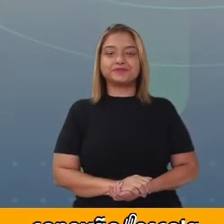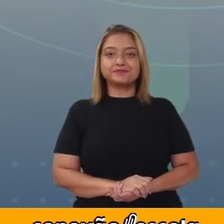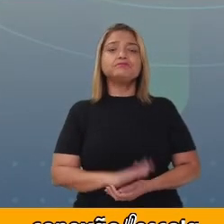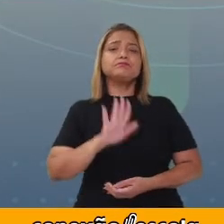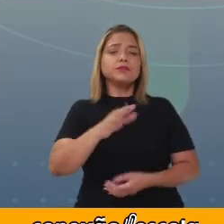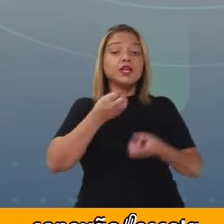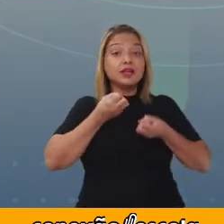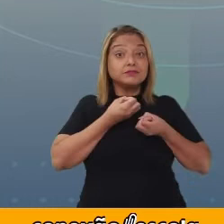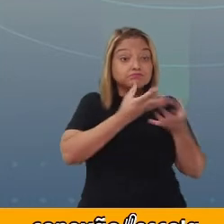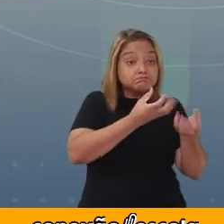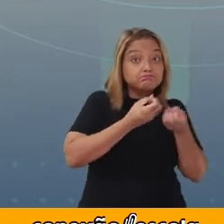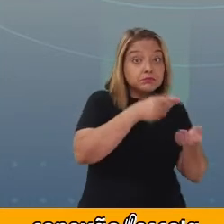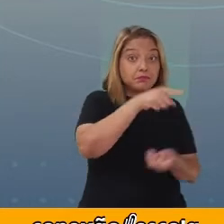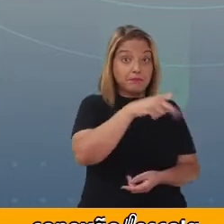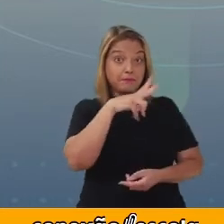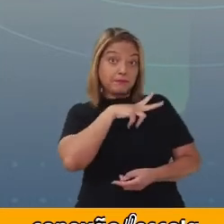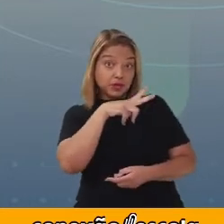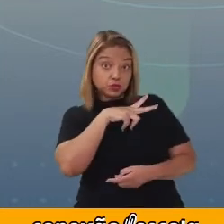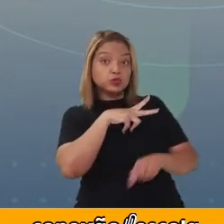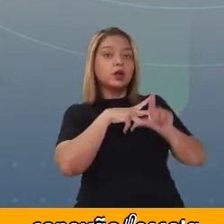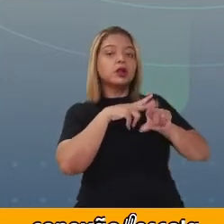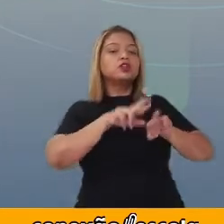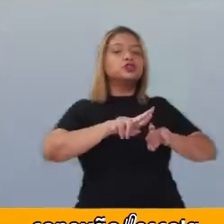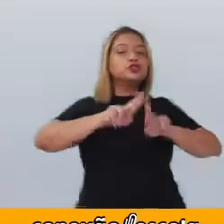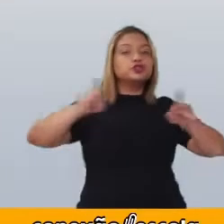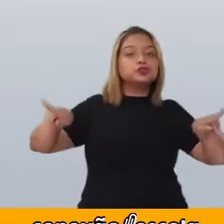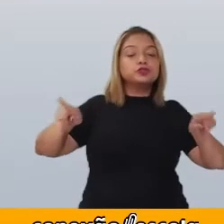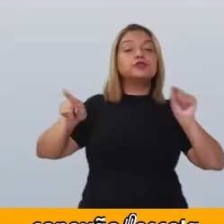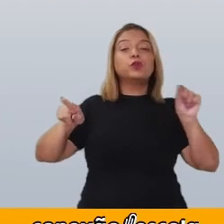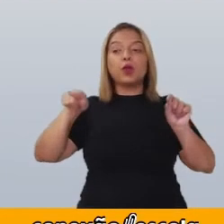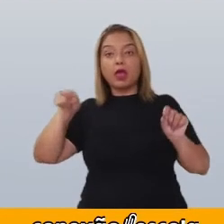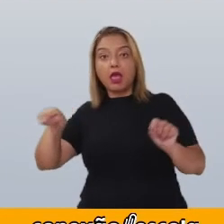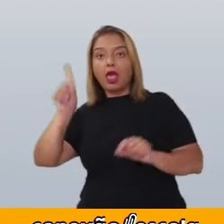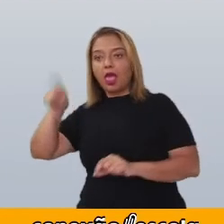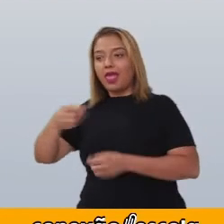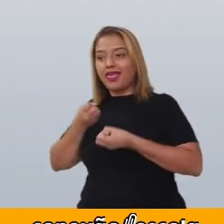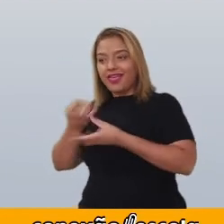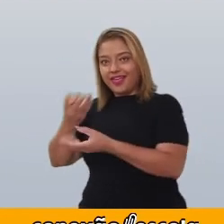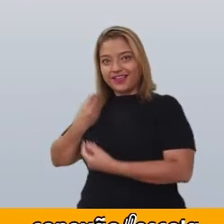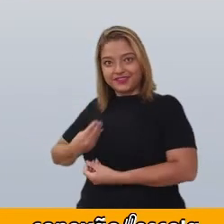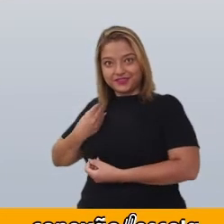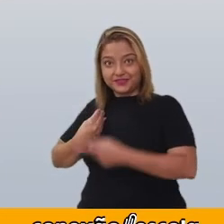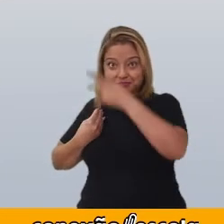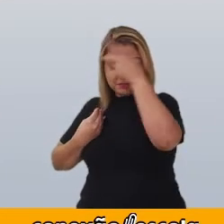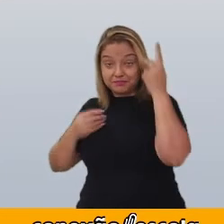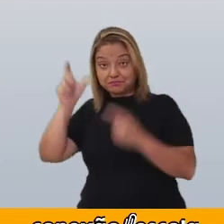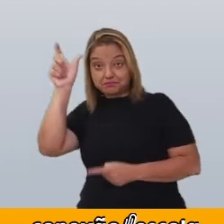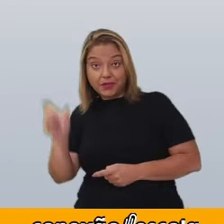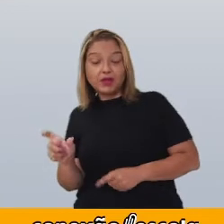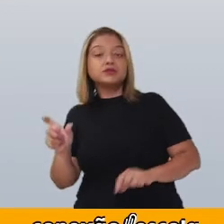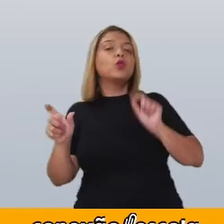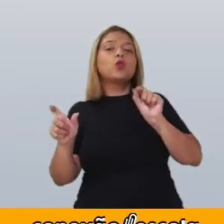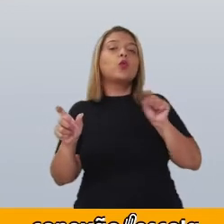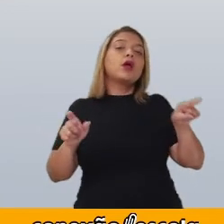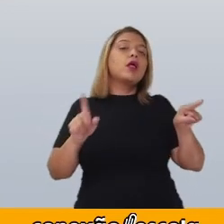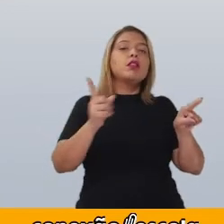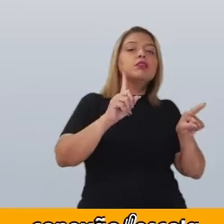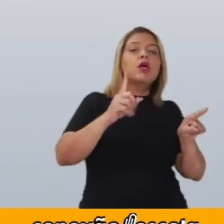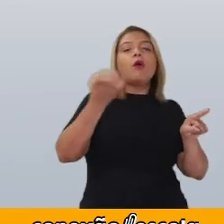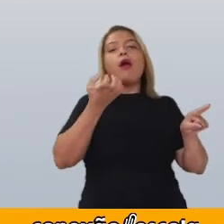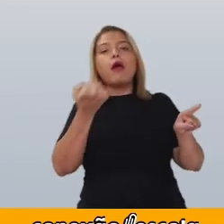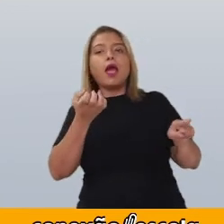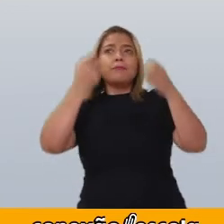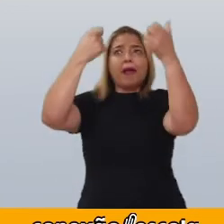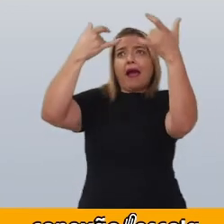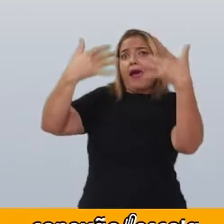Bom, o relato pessoal, ele diferencia-se da biografia, pois não se prende a contar a